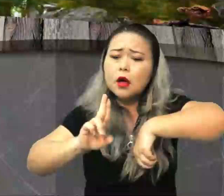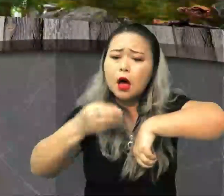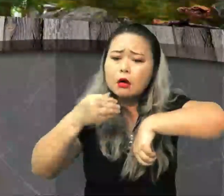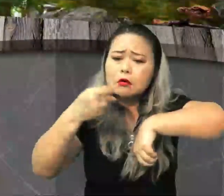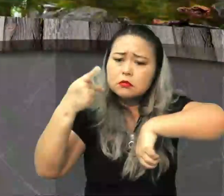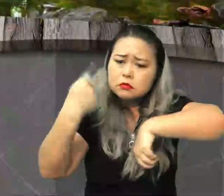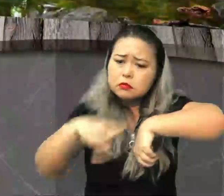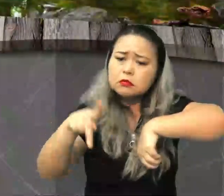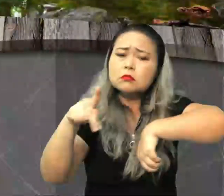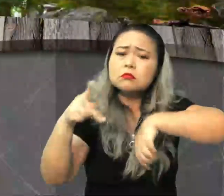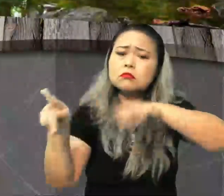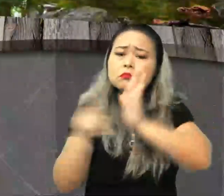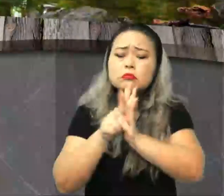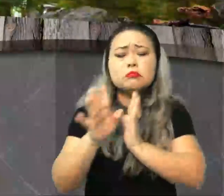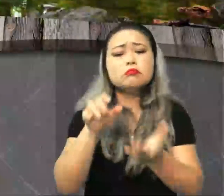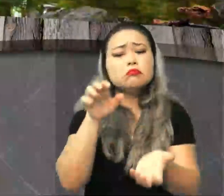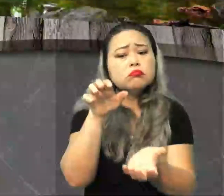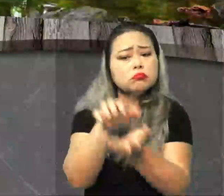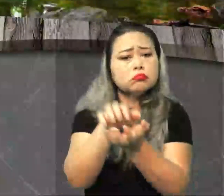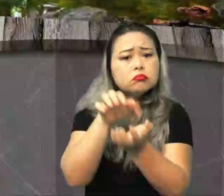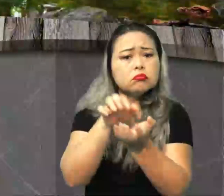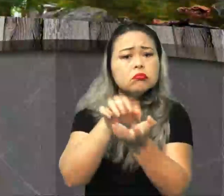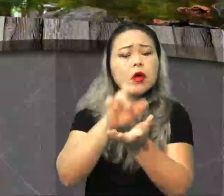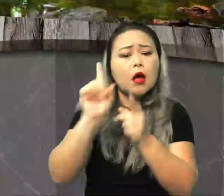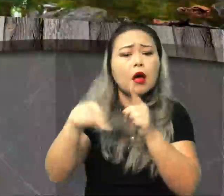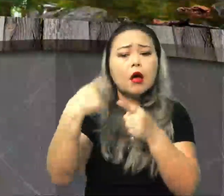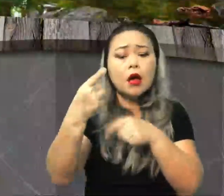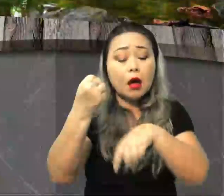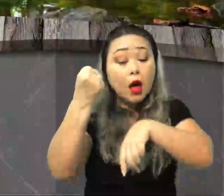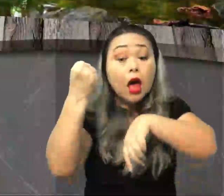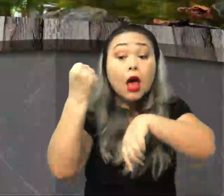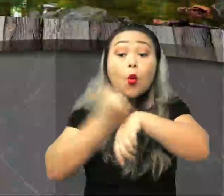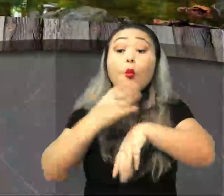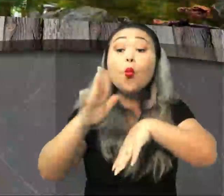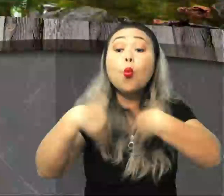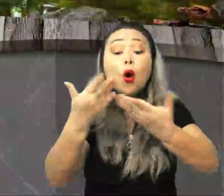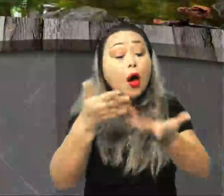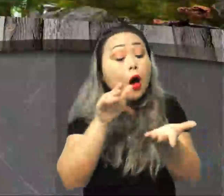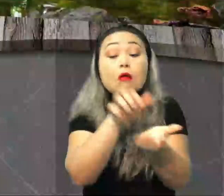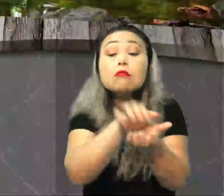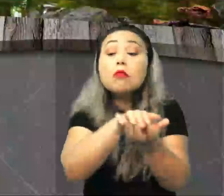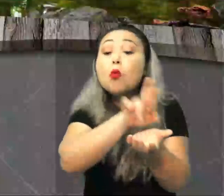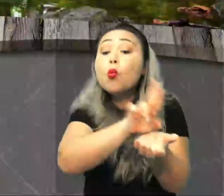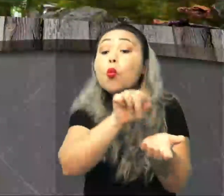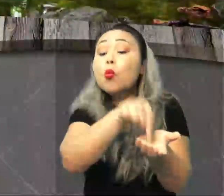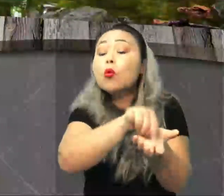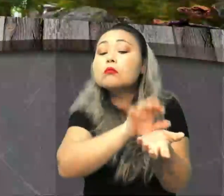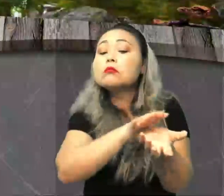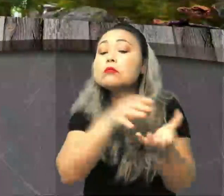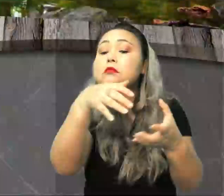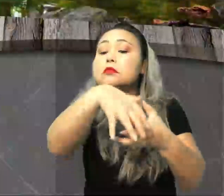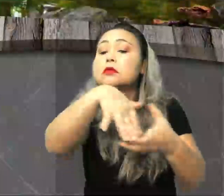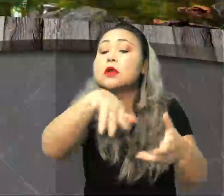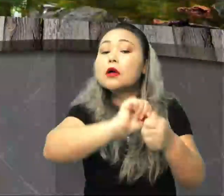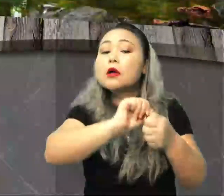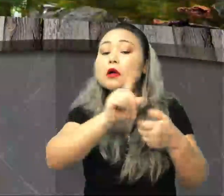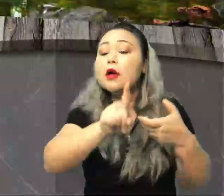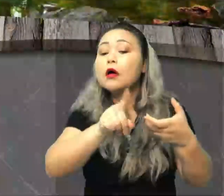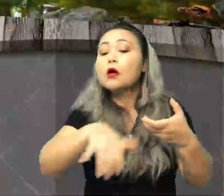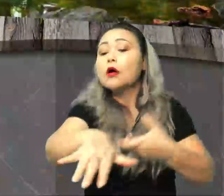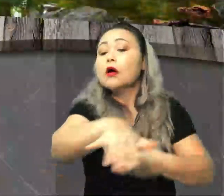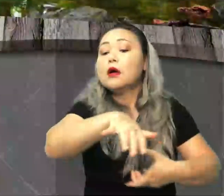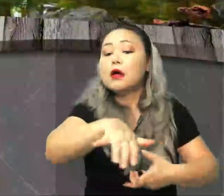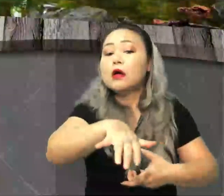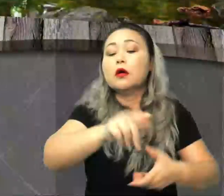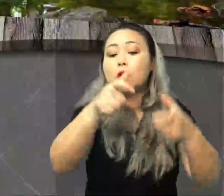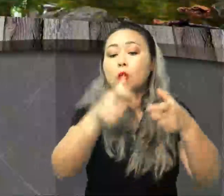Desses animais. A gente vai fazer marcações para poder registrar que tipo, qual é aquele indivíduo ali dentro daquela população em um